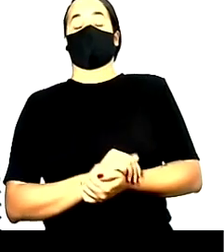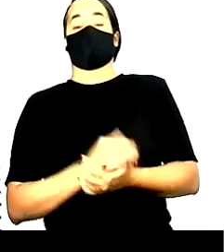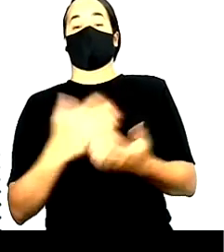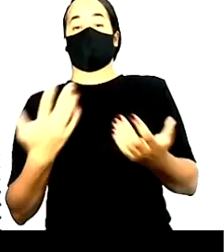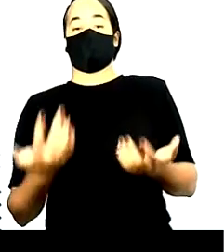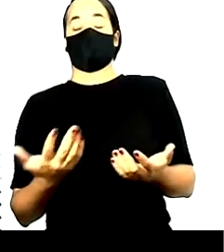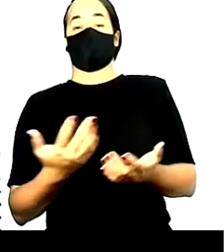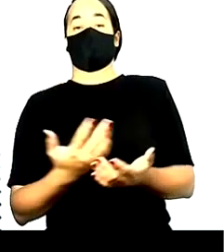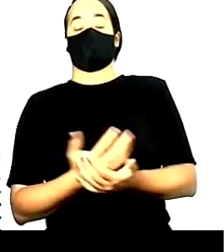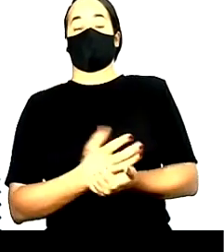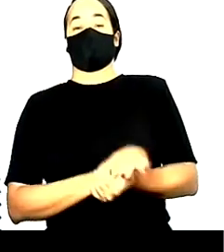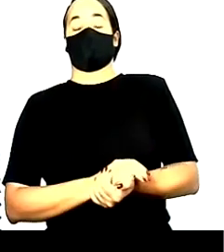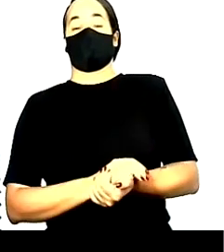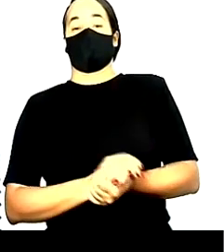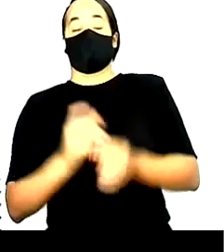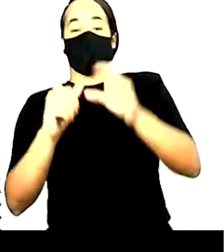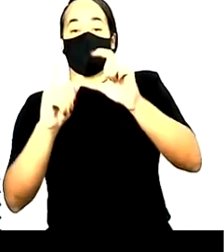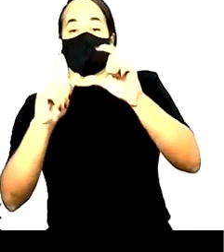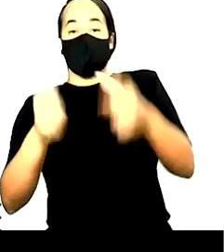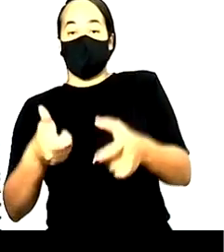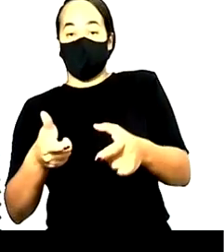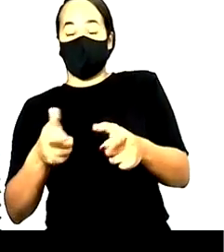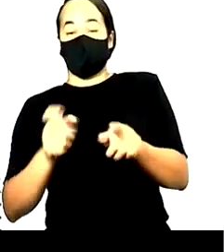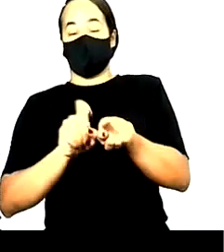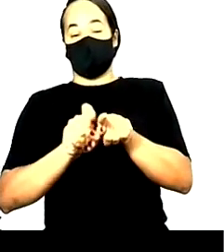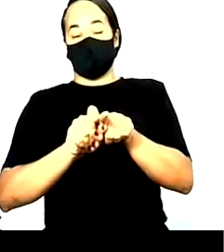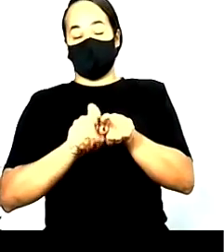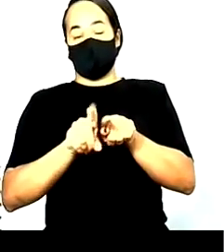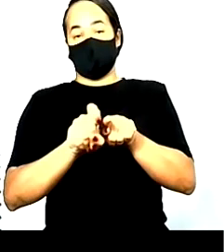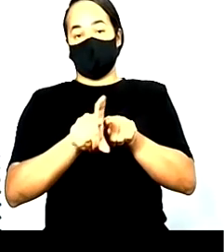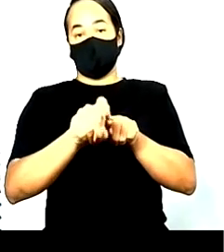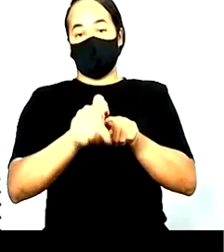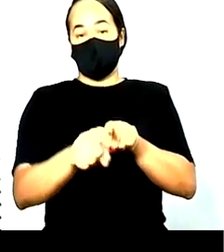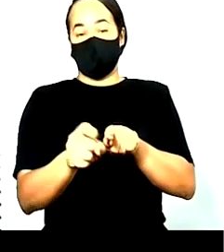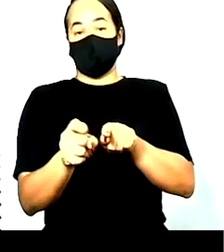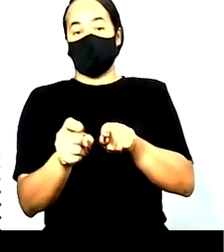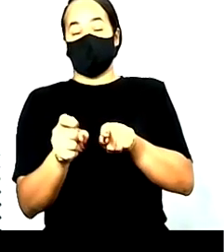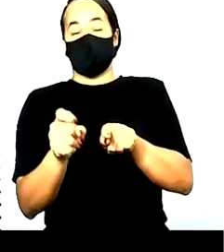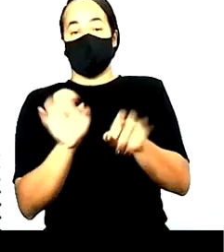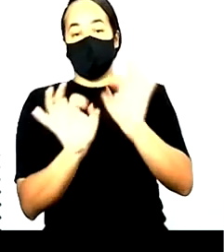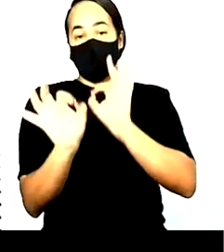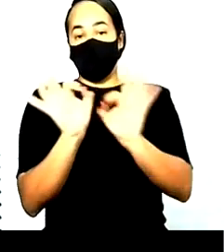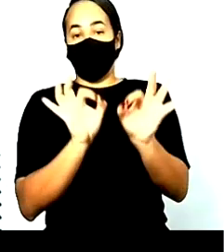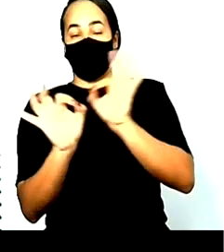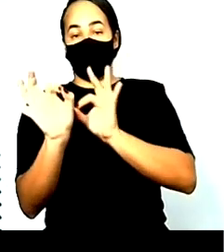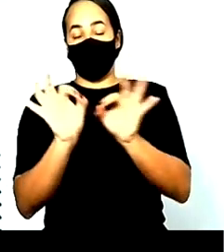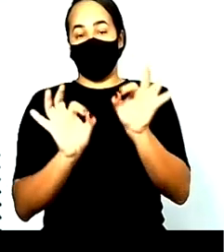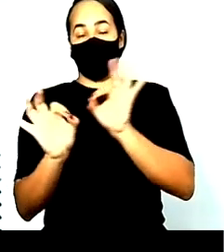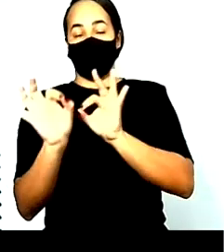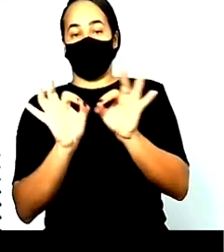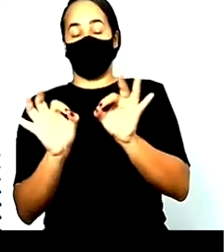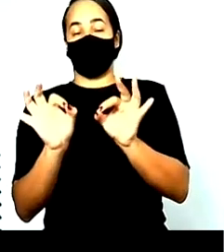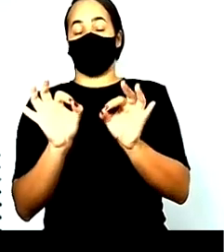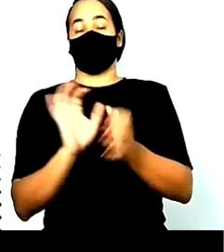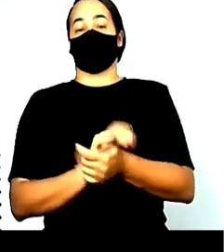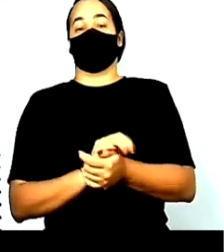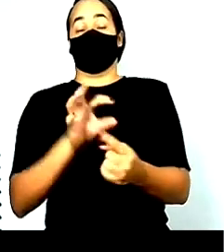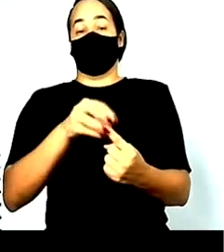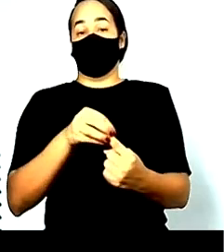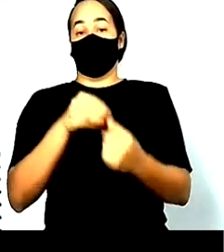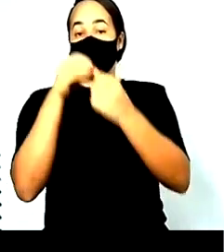Corresponde ao local onde os espermatozoides são armazenados, ou seja, qual é a principal função dos epidídimos?